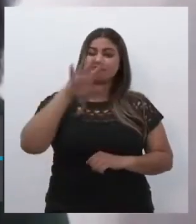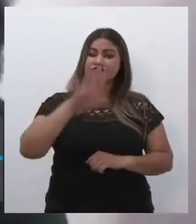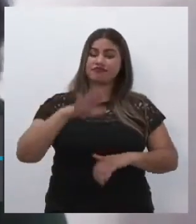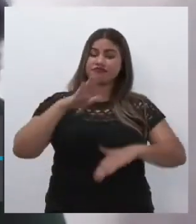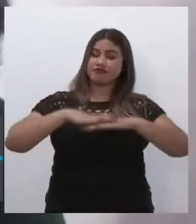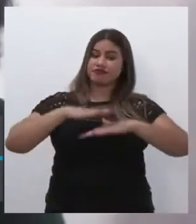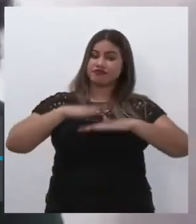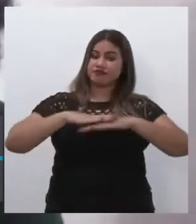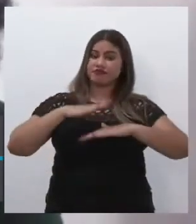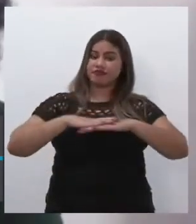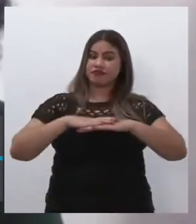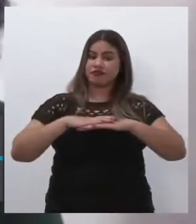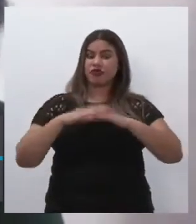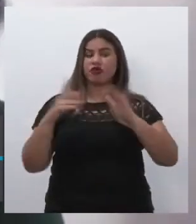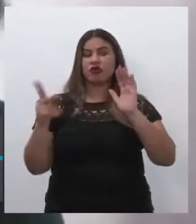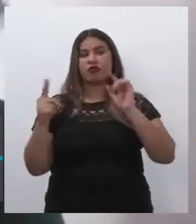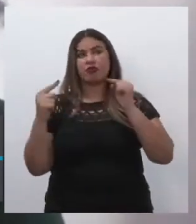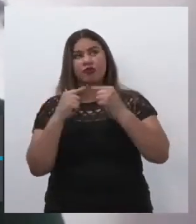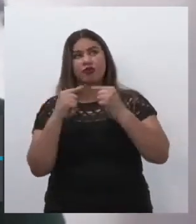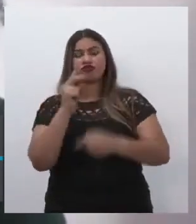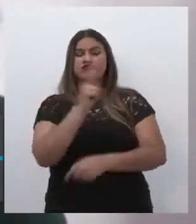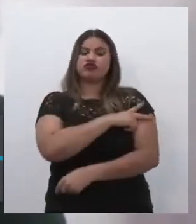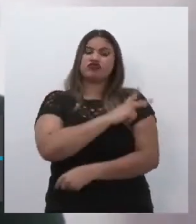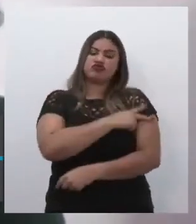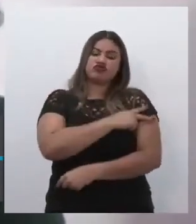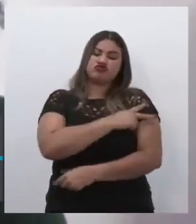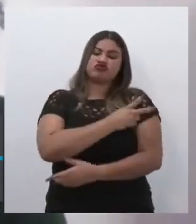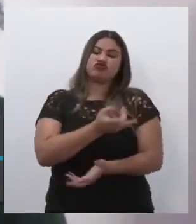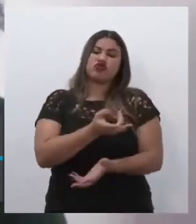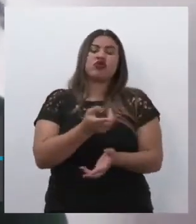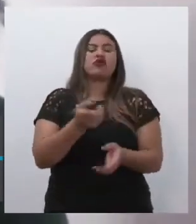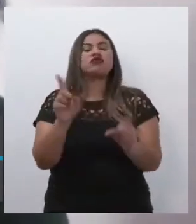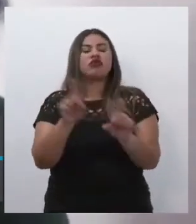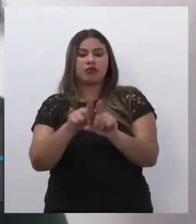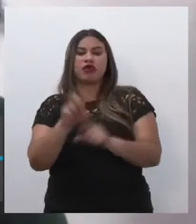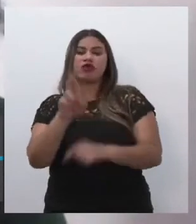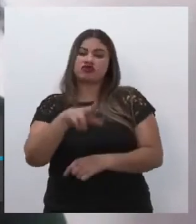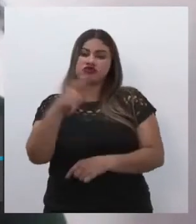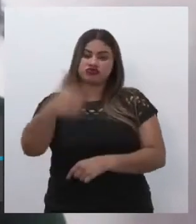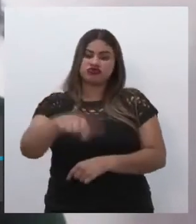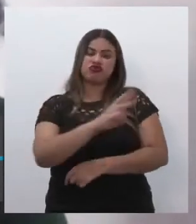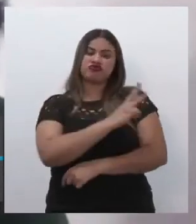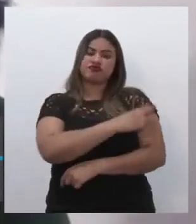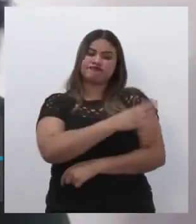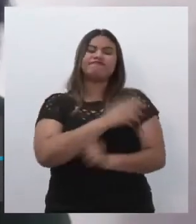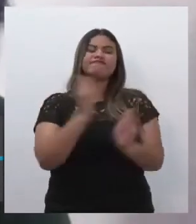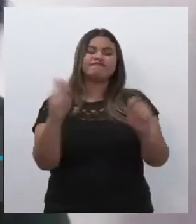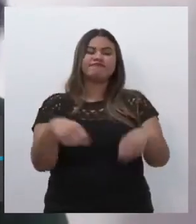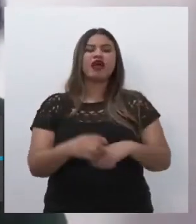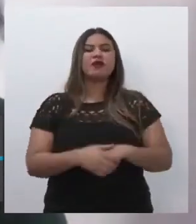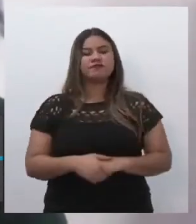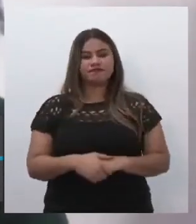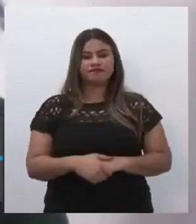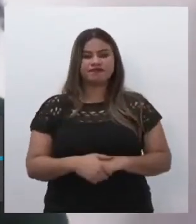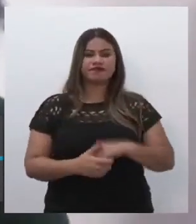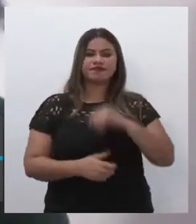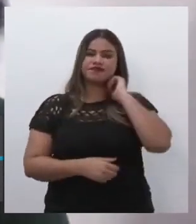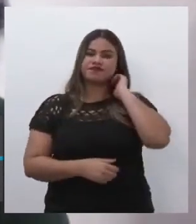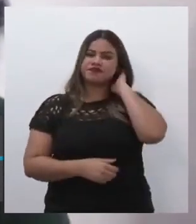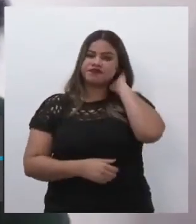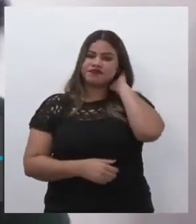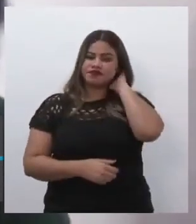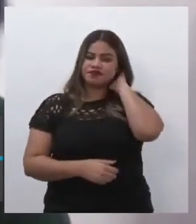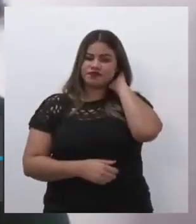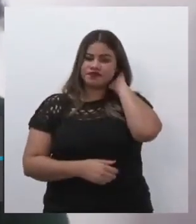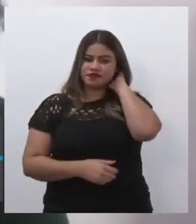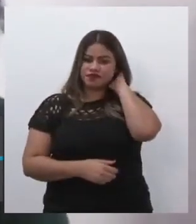construída no segundo, ela pode ser trazida para o terceiro ano para esse trabalho. Então, vamos lá, Renan. E aí, em